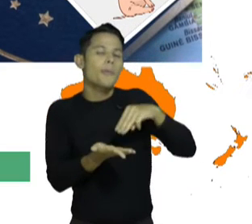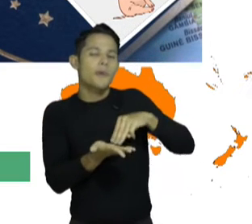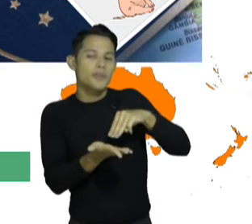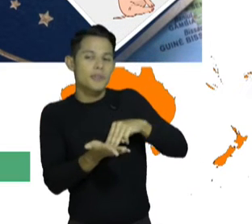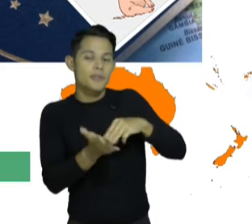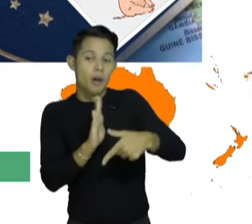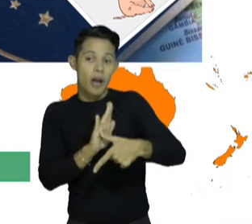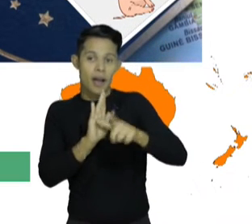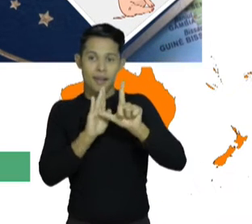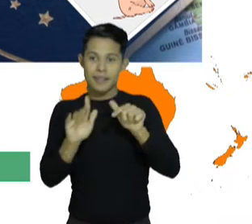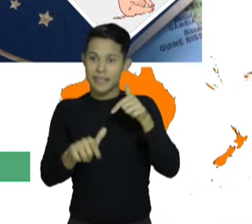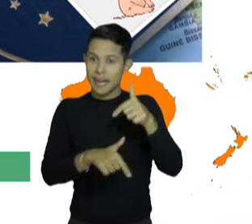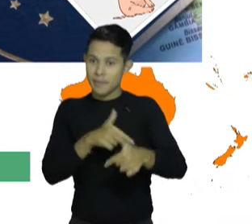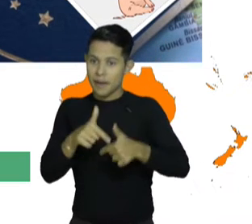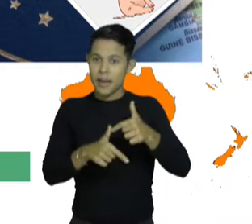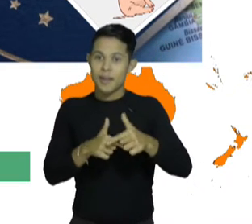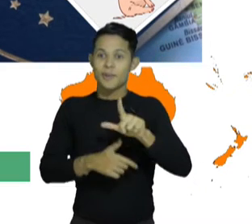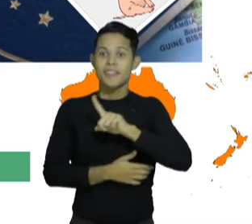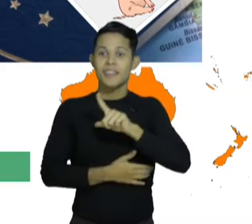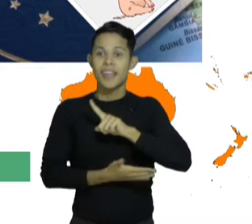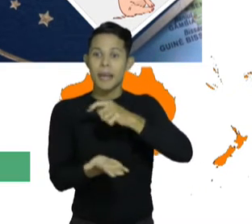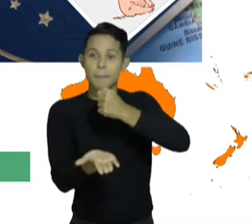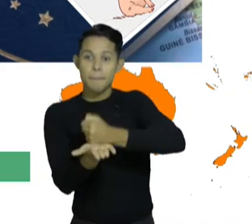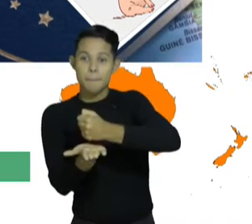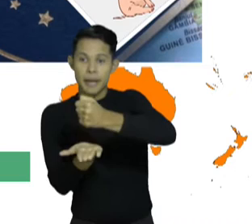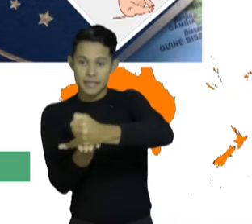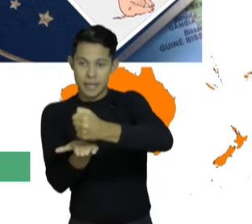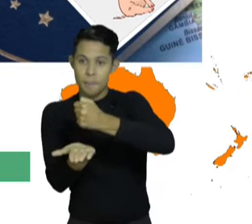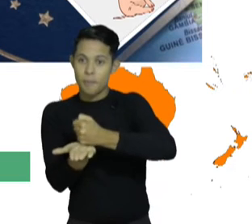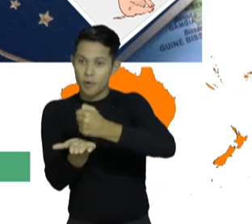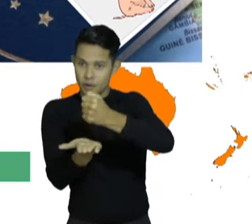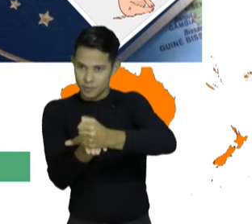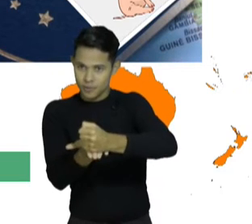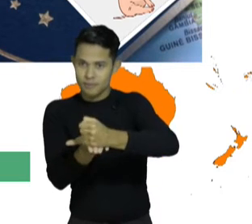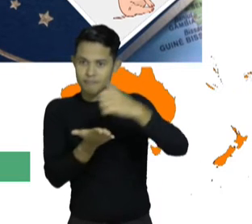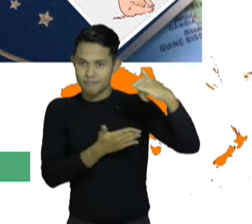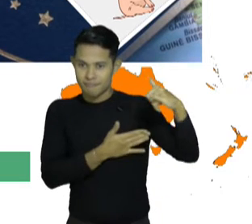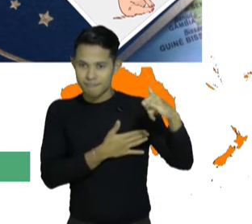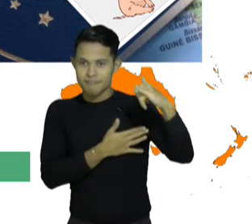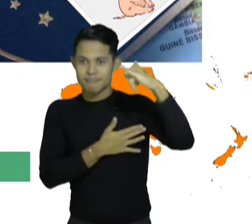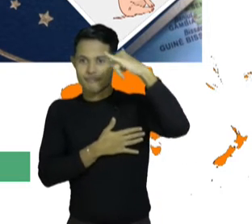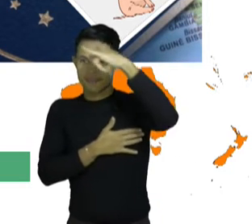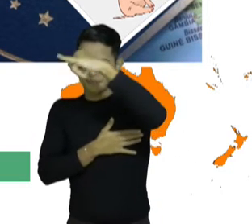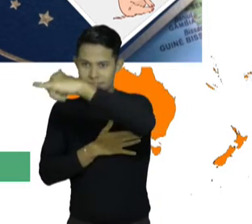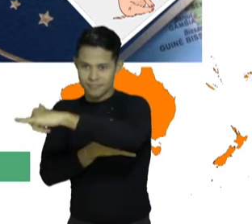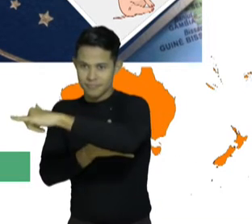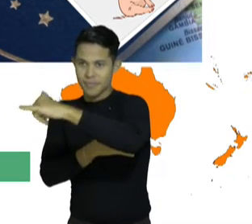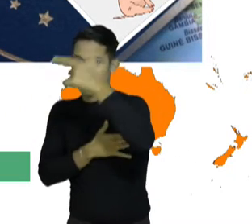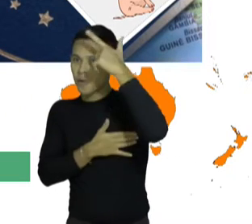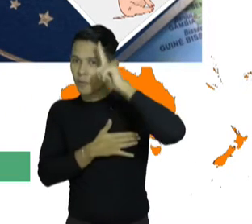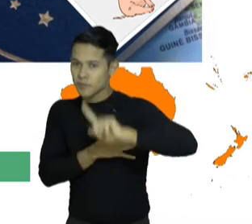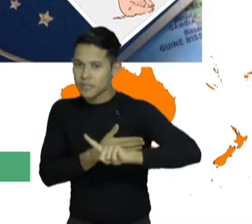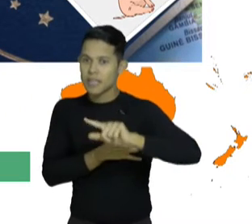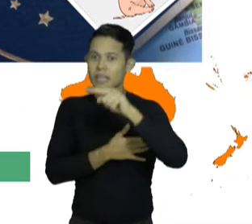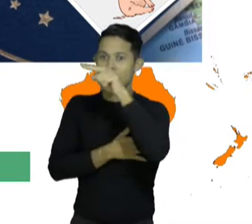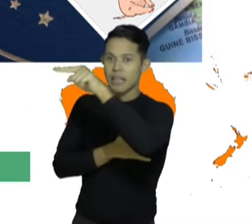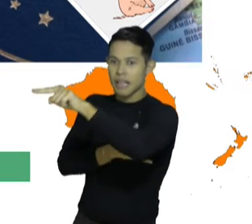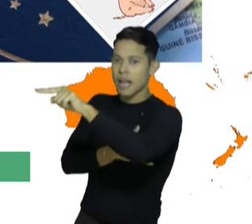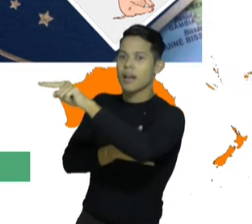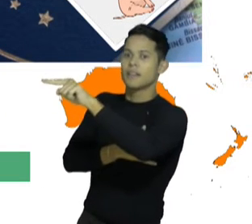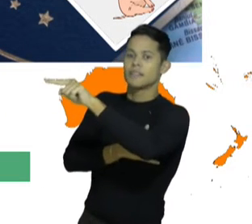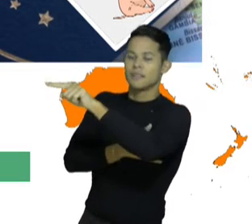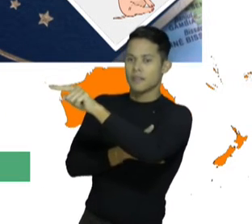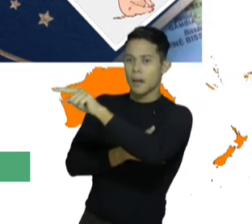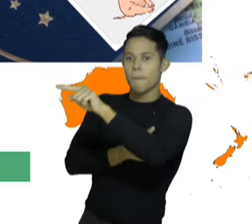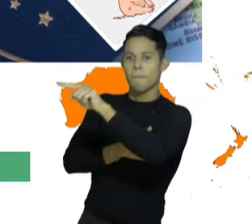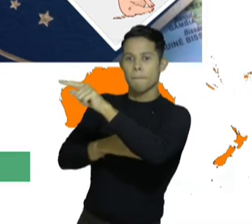ó nós temos passaporte para atingir os mercados do mundo